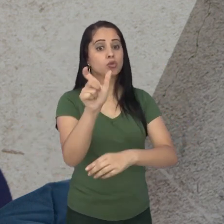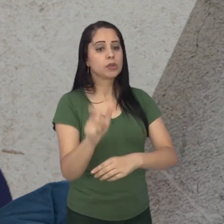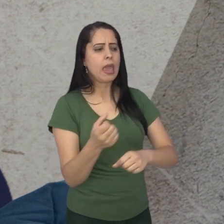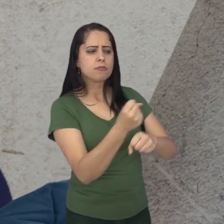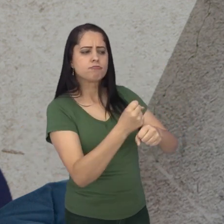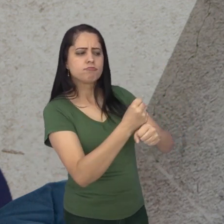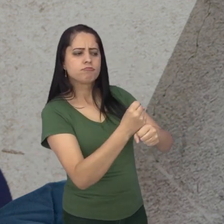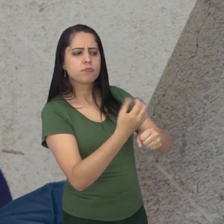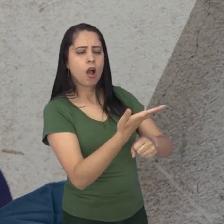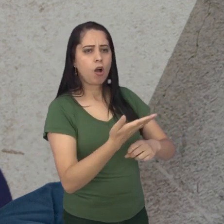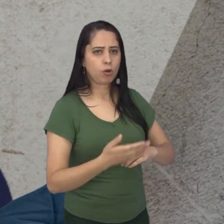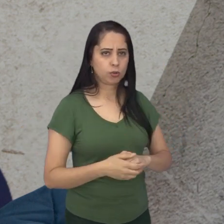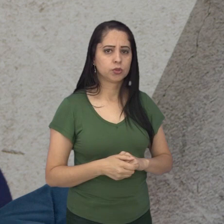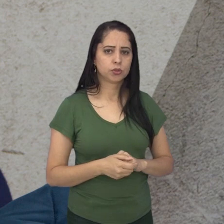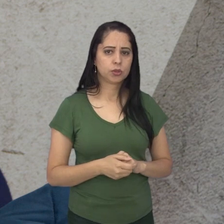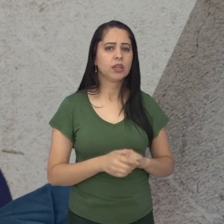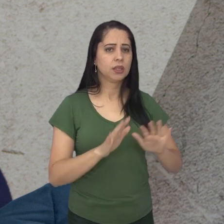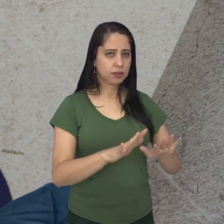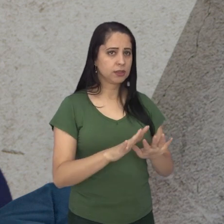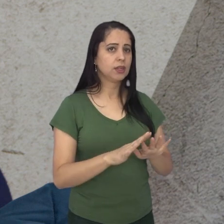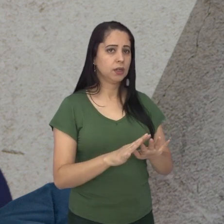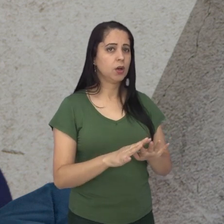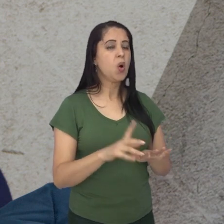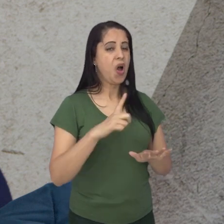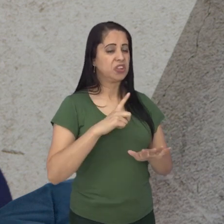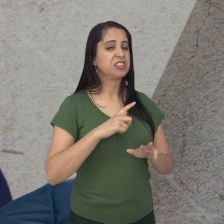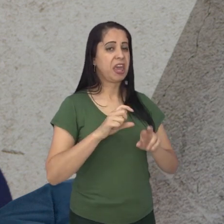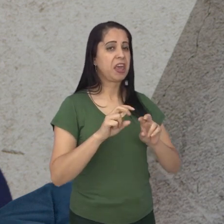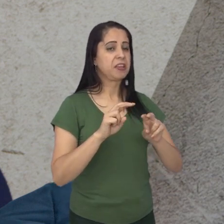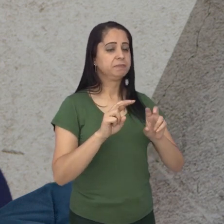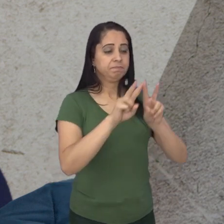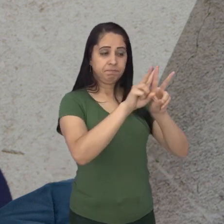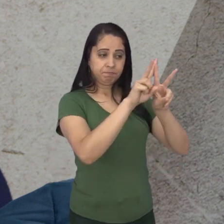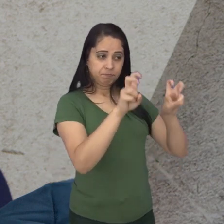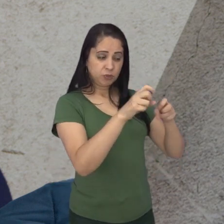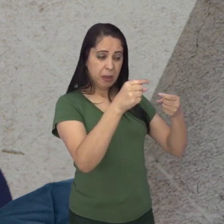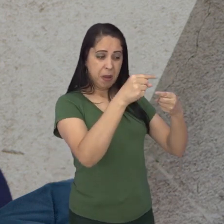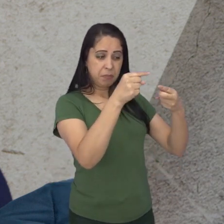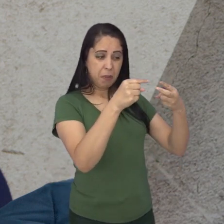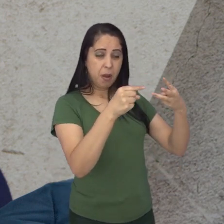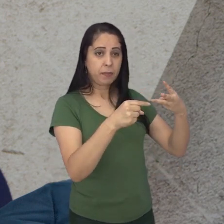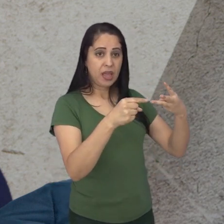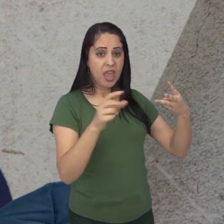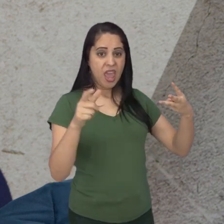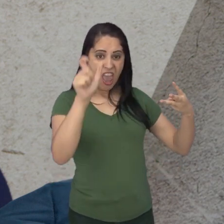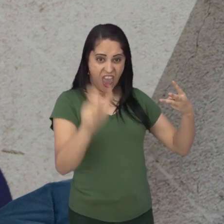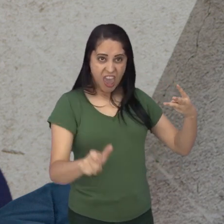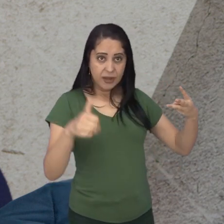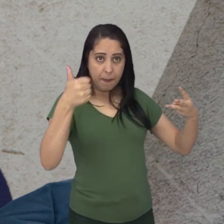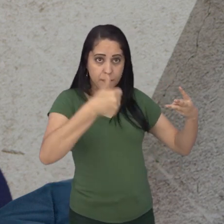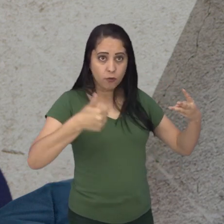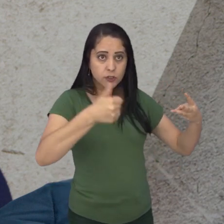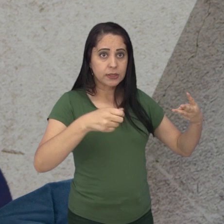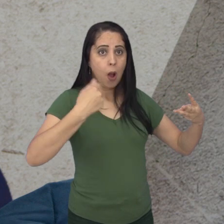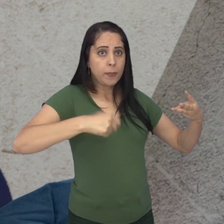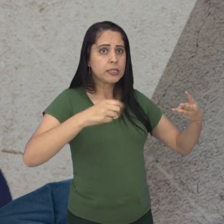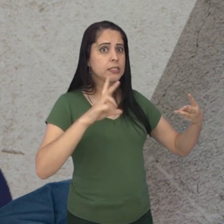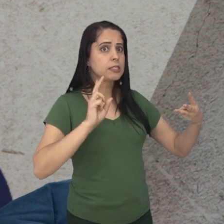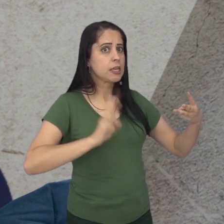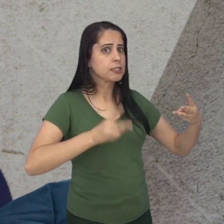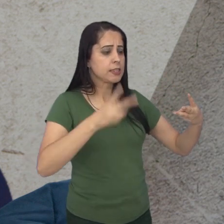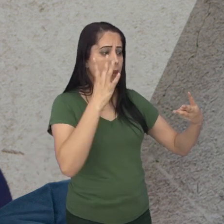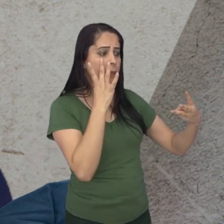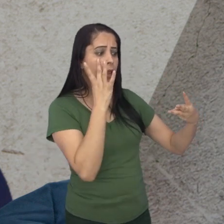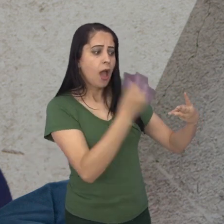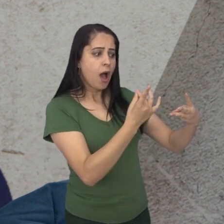maior eficiência energética para as edificações. Então, essa é uma tendência que o engenheiro civil tem que ficar atento, porque cada vez